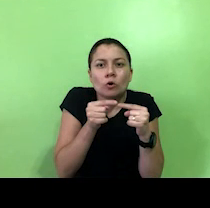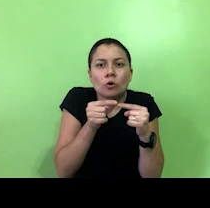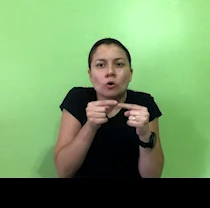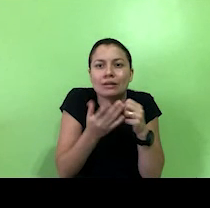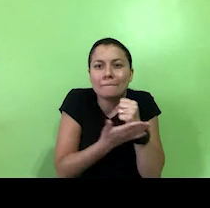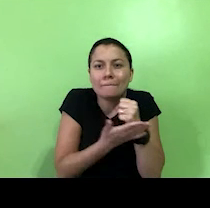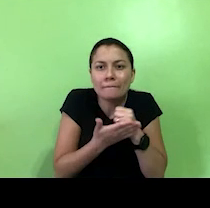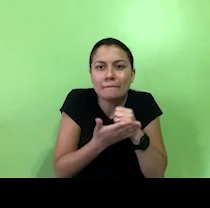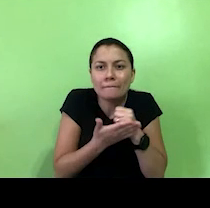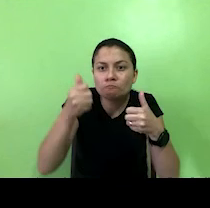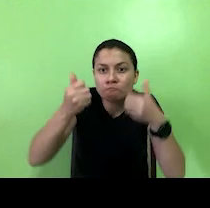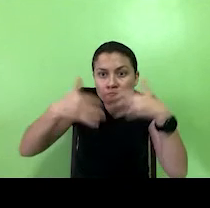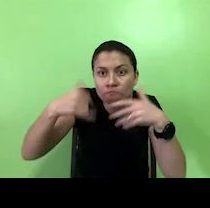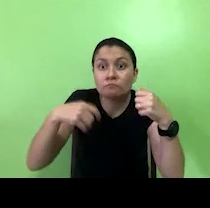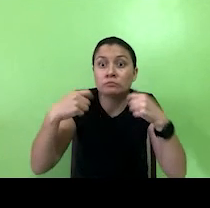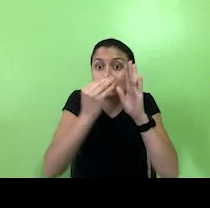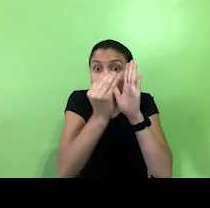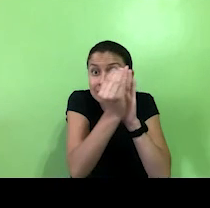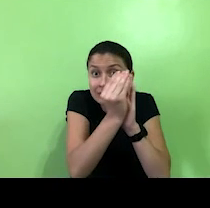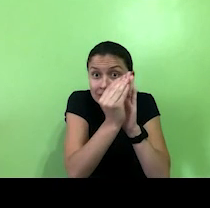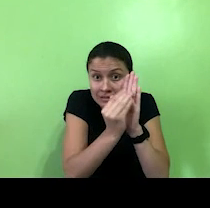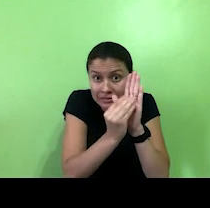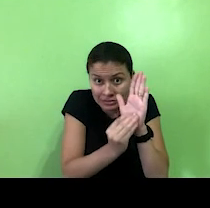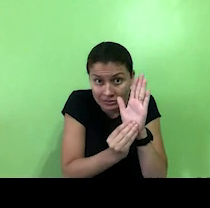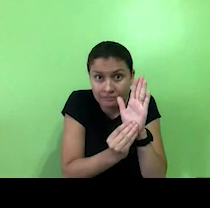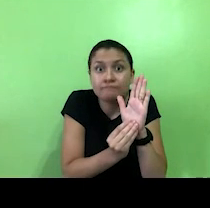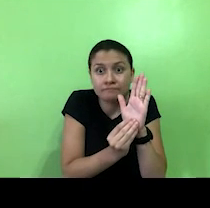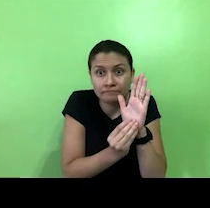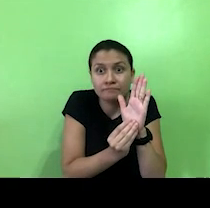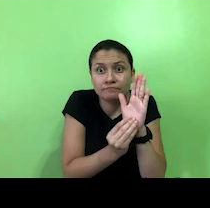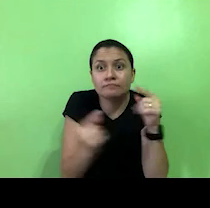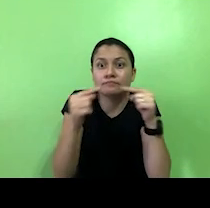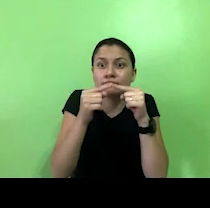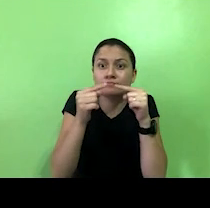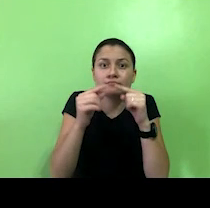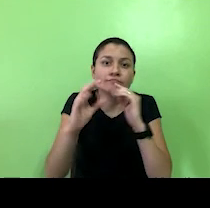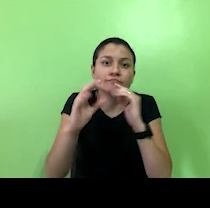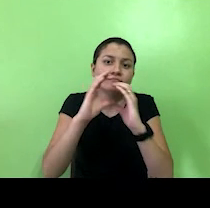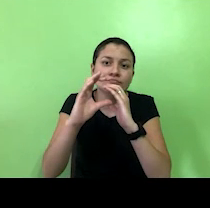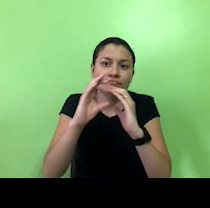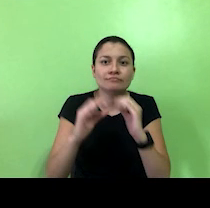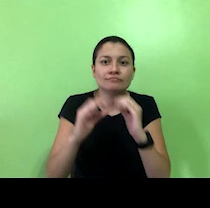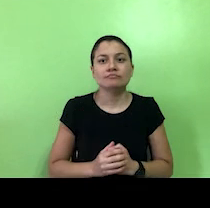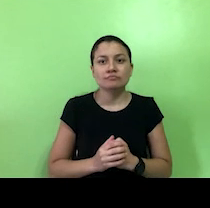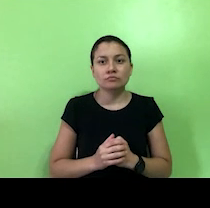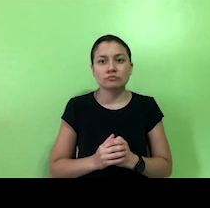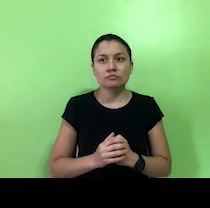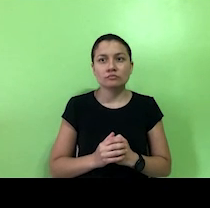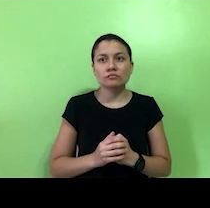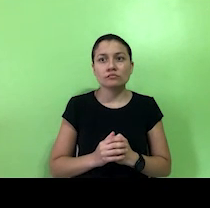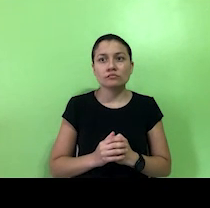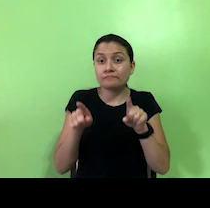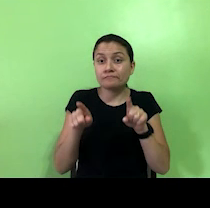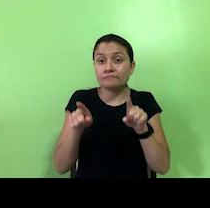vai fazer, deixe ele registrado, elabore um material que possa ser a interface de comunicação entre vocês. Certifique-se do